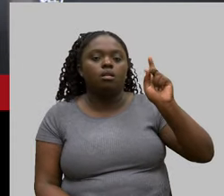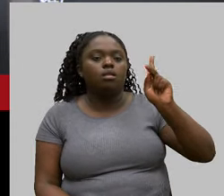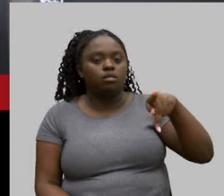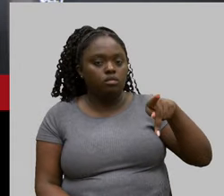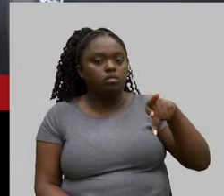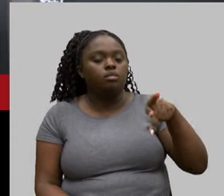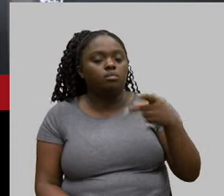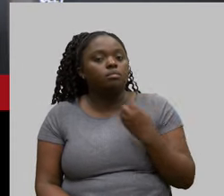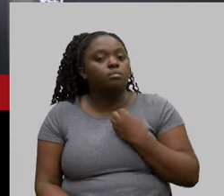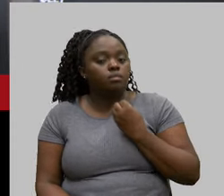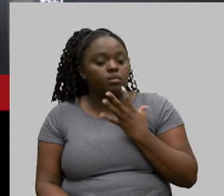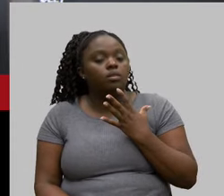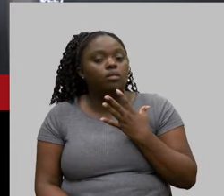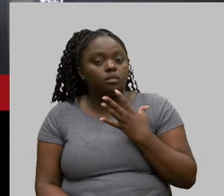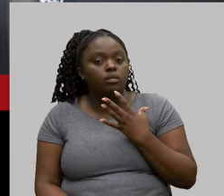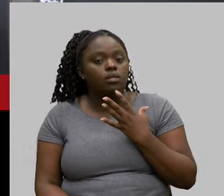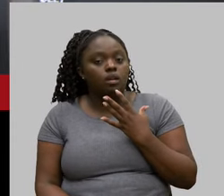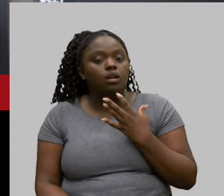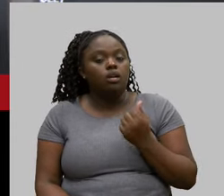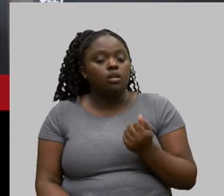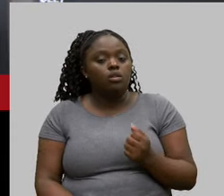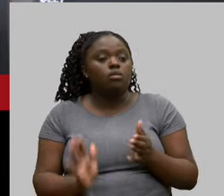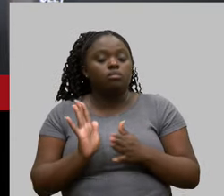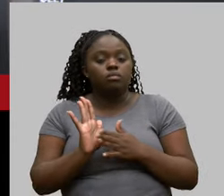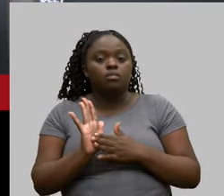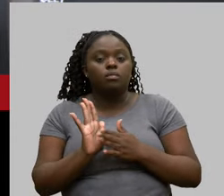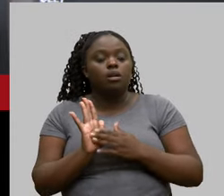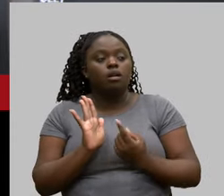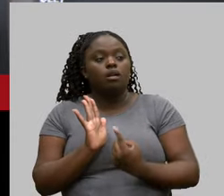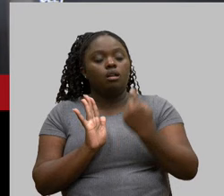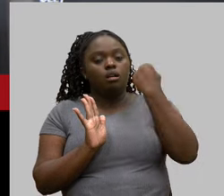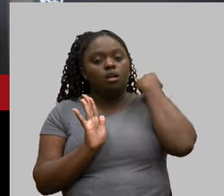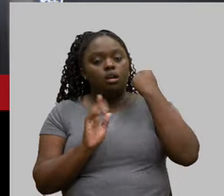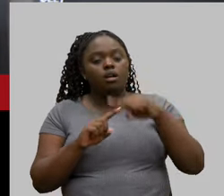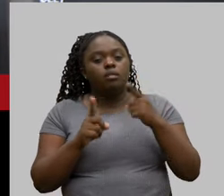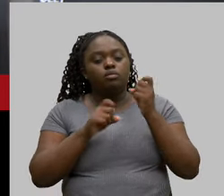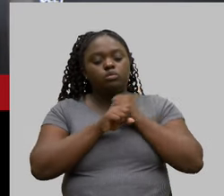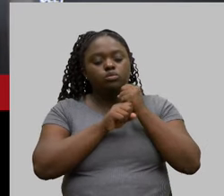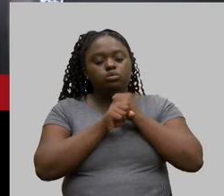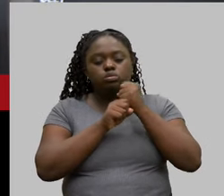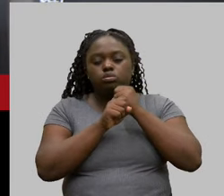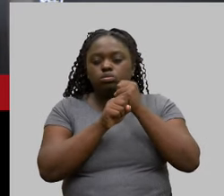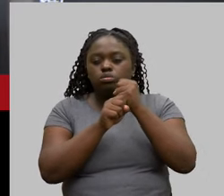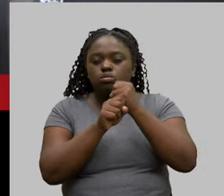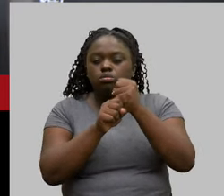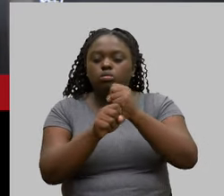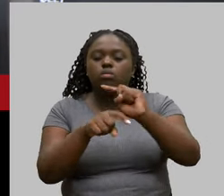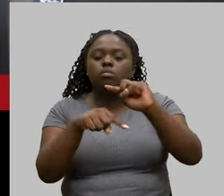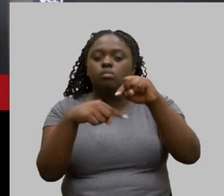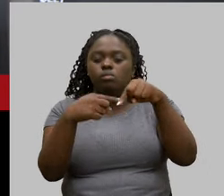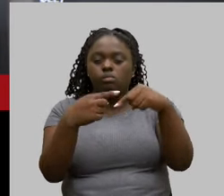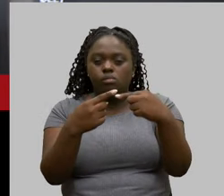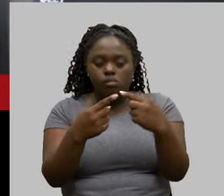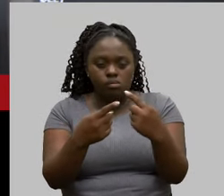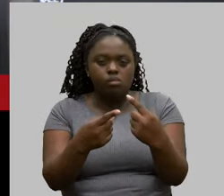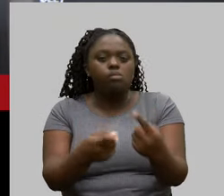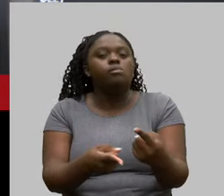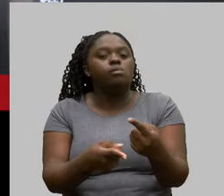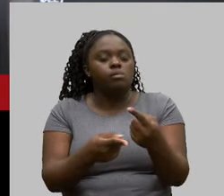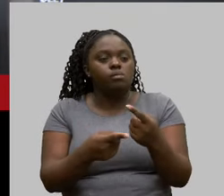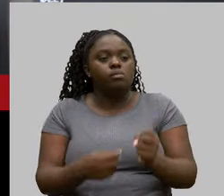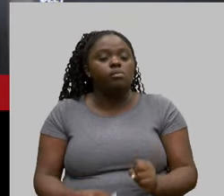compatível com aquilo proposto à época mas muitos e muitos anos depois da viabilidade dele